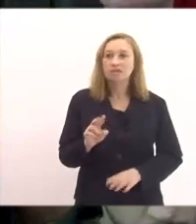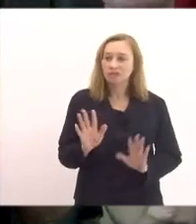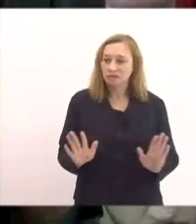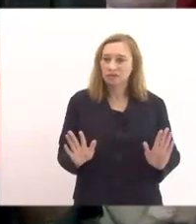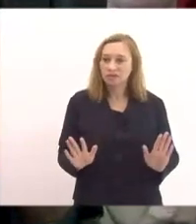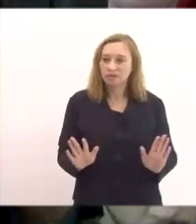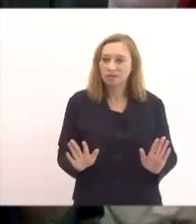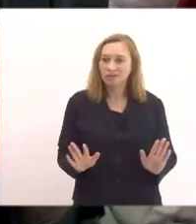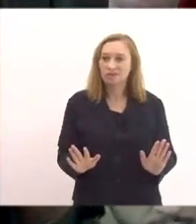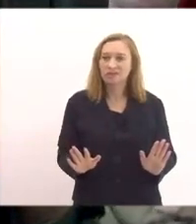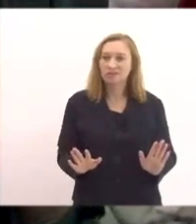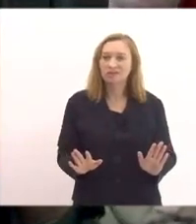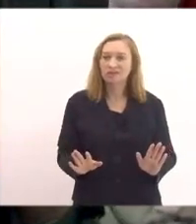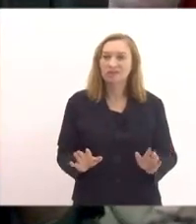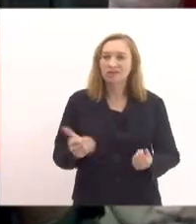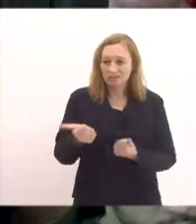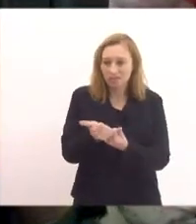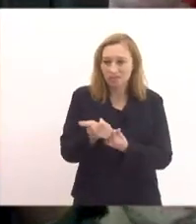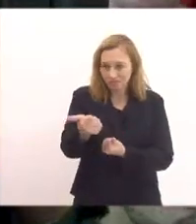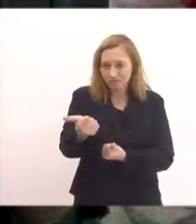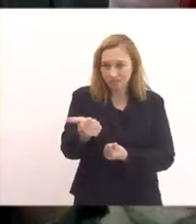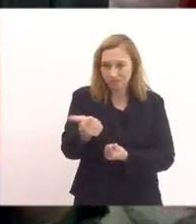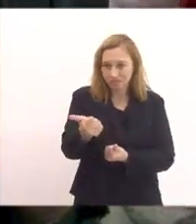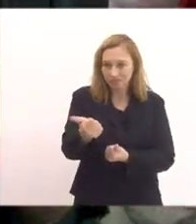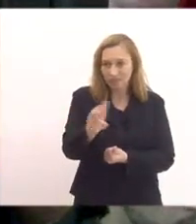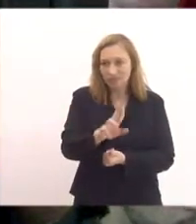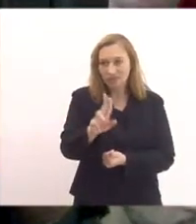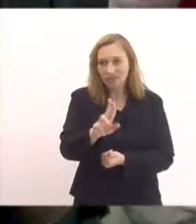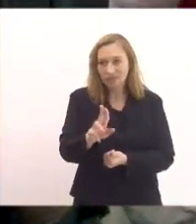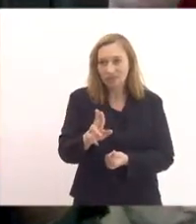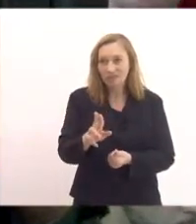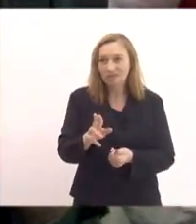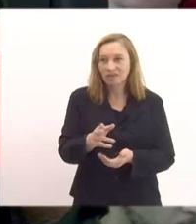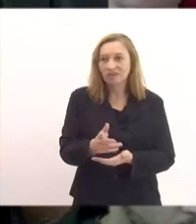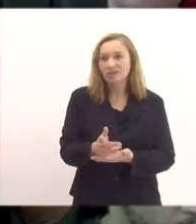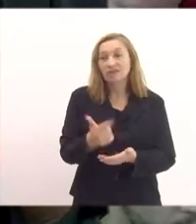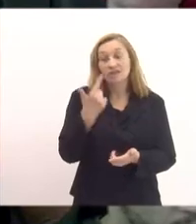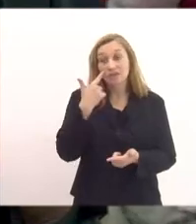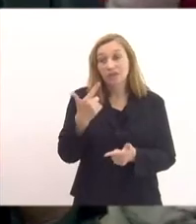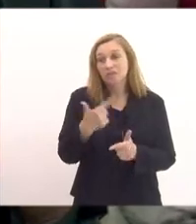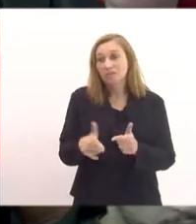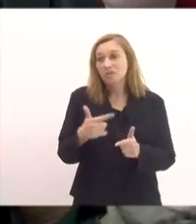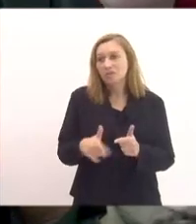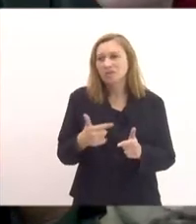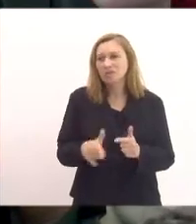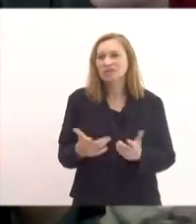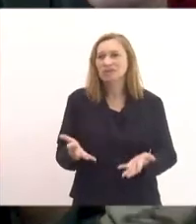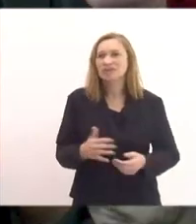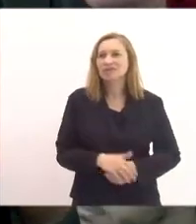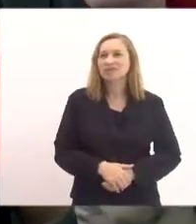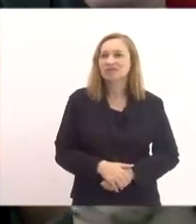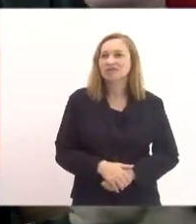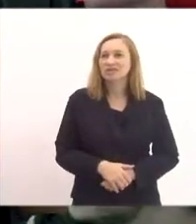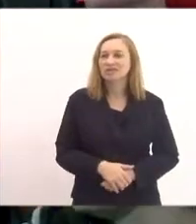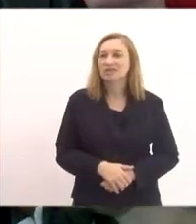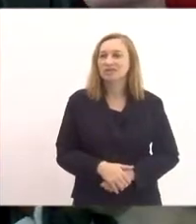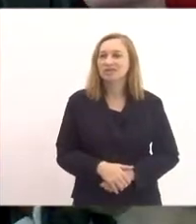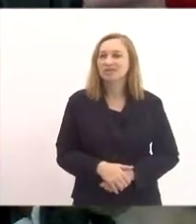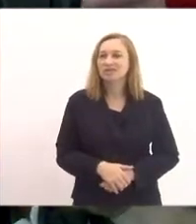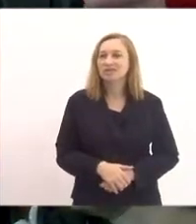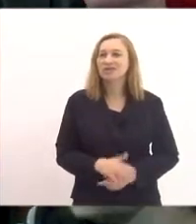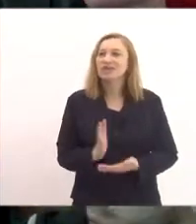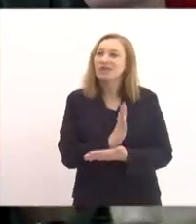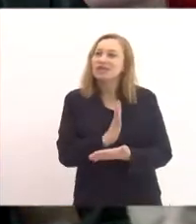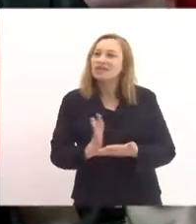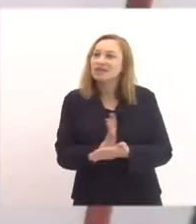vamos olhar para frente, exatamente. Conte comigo. Se a gente ficar usando aqui o palco para remoer problema, eu sou muito resolutivo e franco, cara. Às vezes